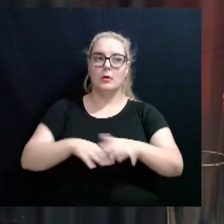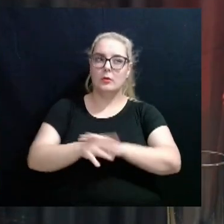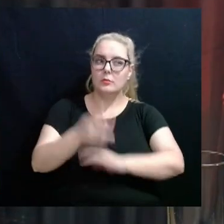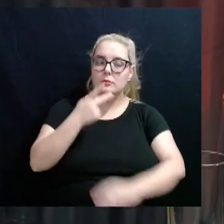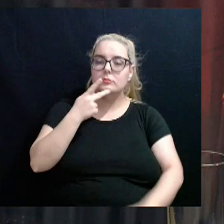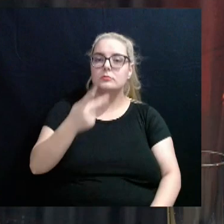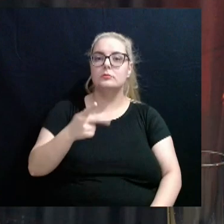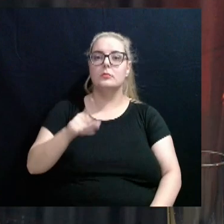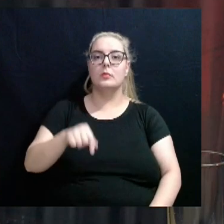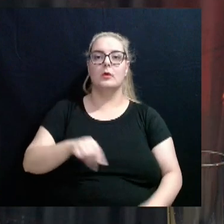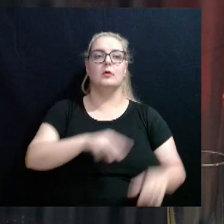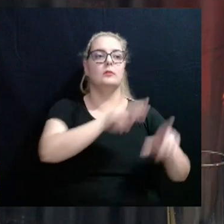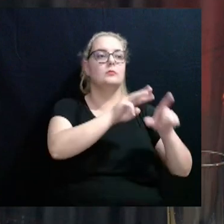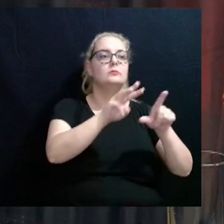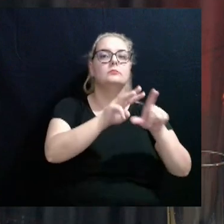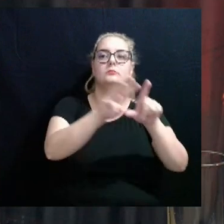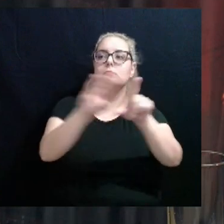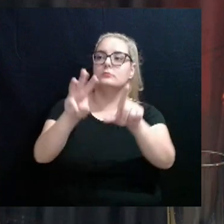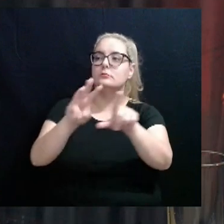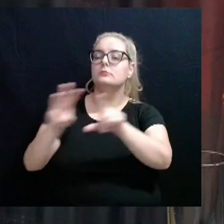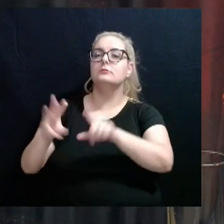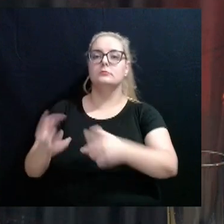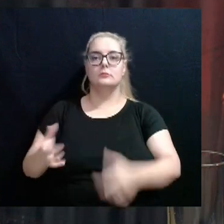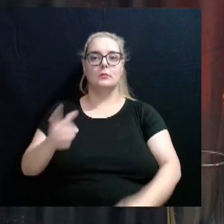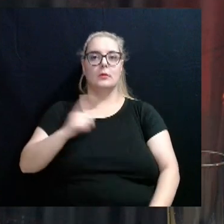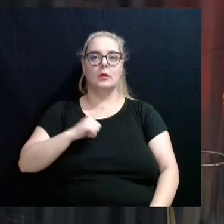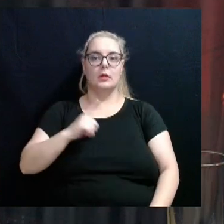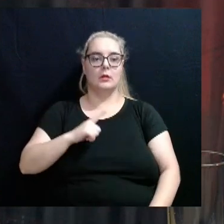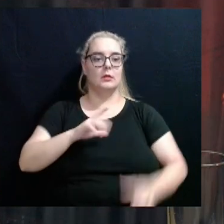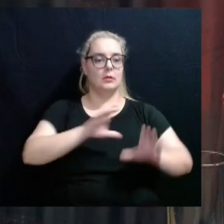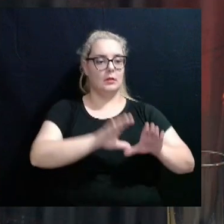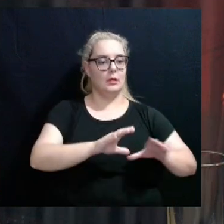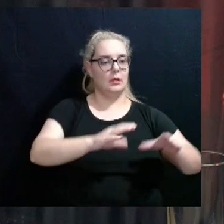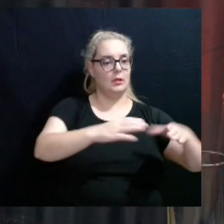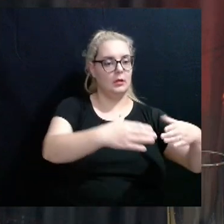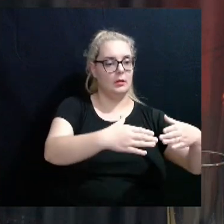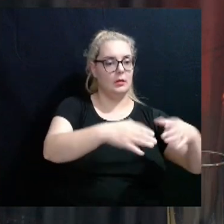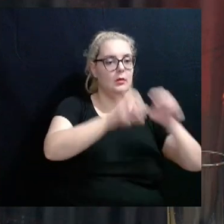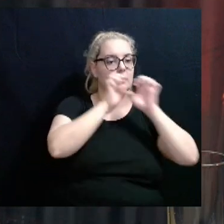plataformas, né, Uhum. então você tem a plataforma do evangelho, você tem a